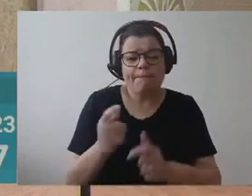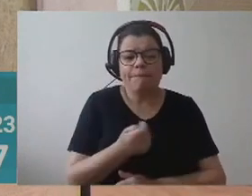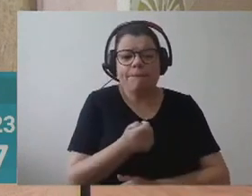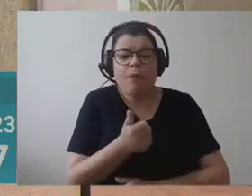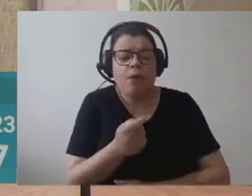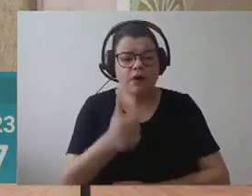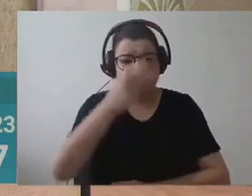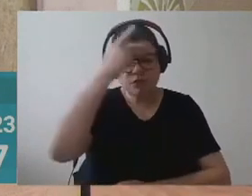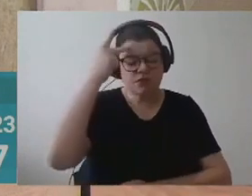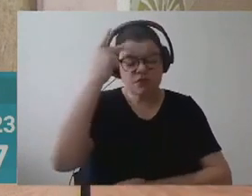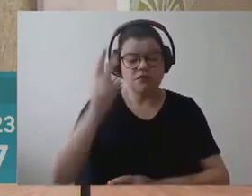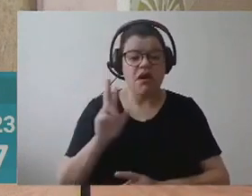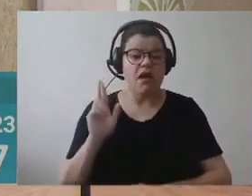país.